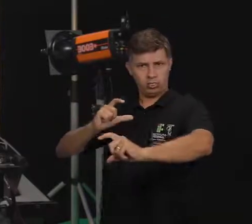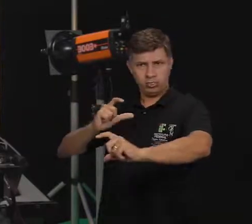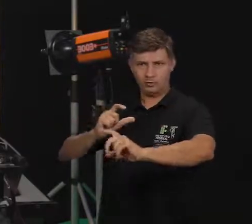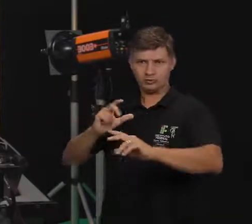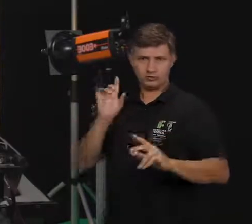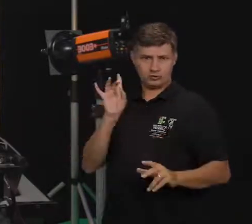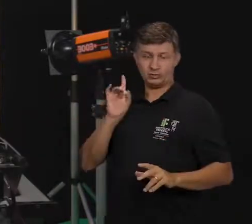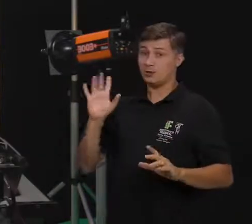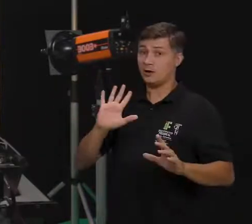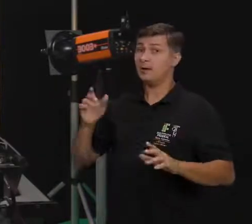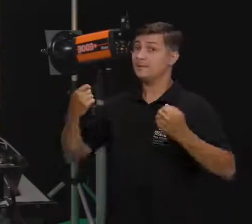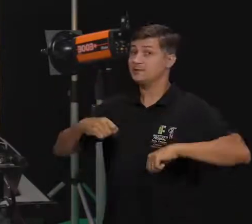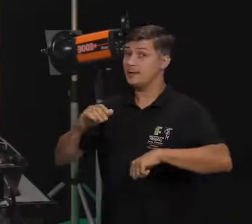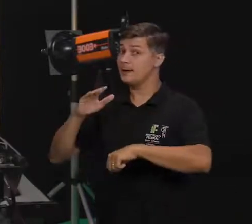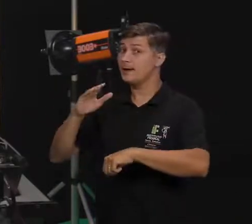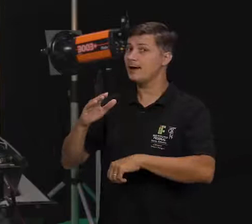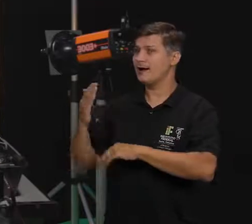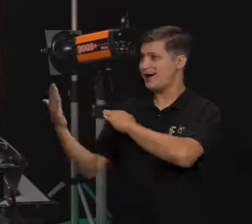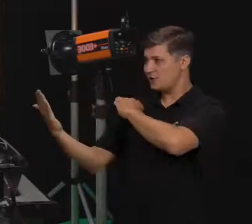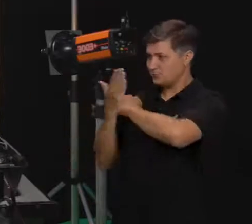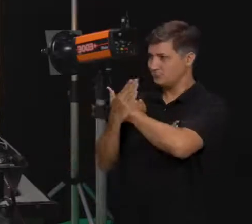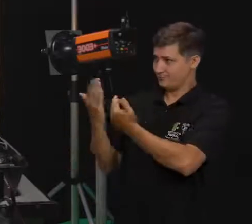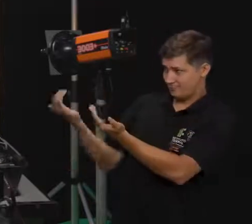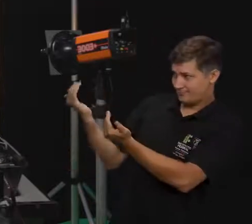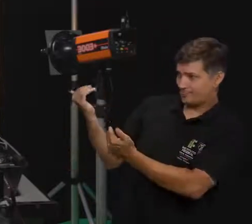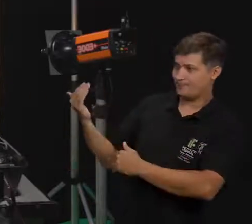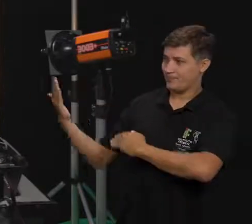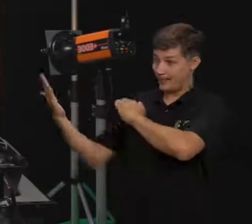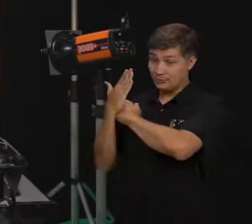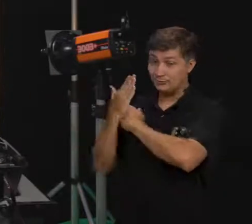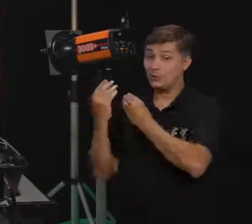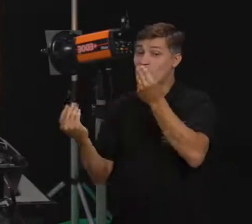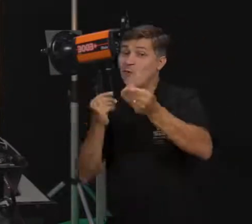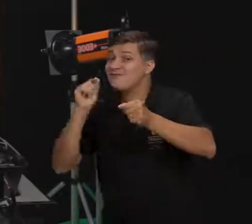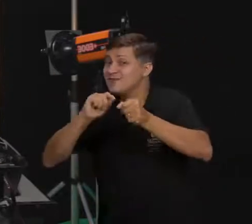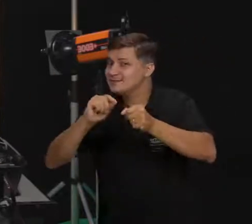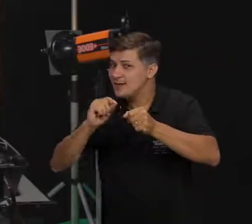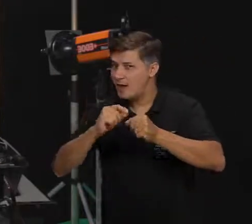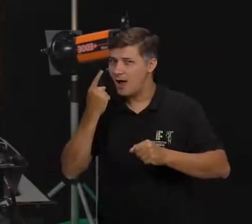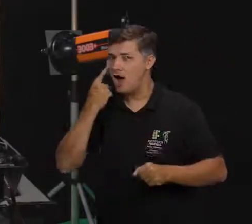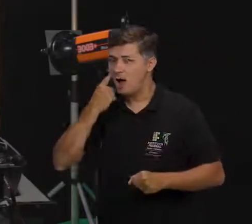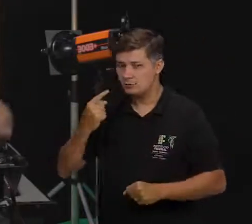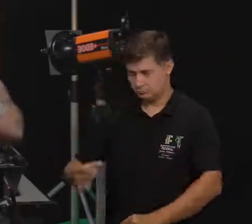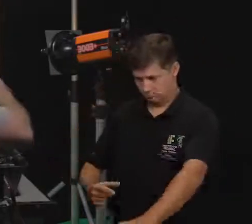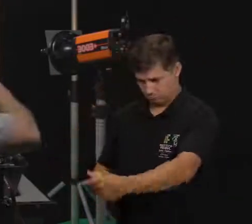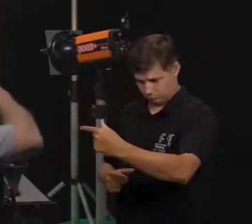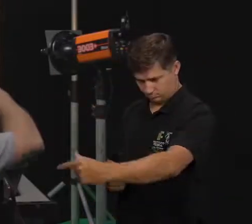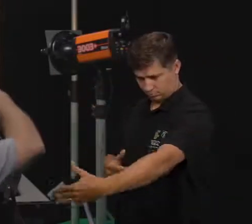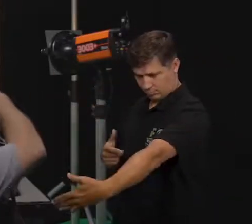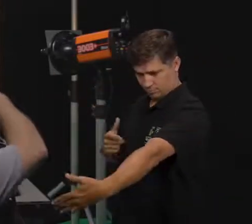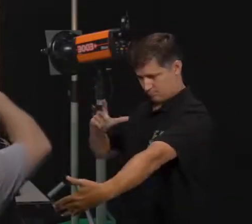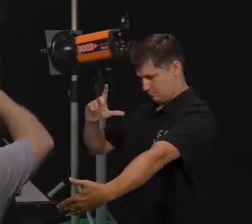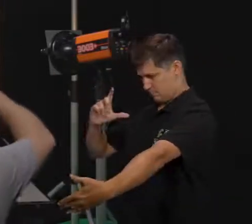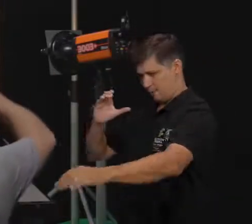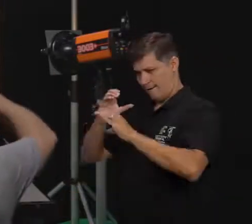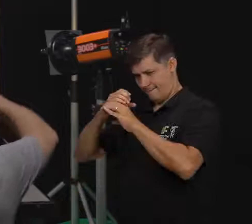aqui. Então para isso eu preciso de um assistente, aí vou pedir ajuda, né, para minha assistente, para a gente fazer isso. Vou me posicionar aqui na